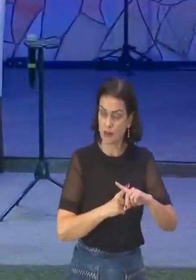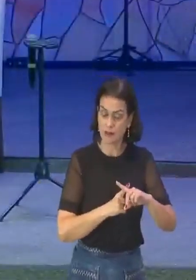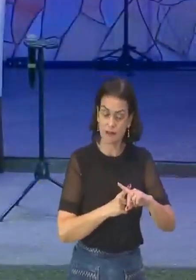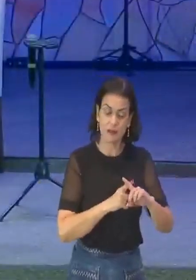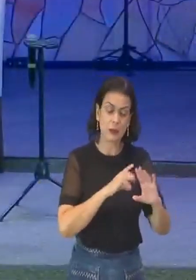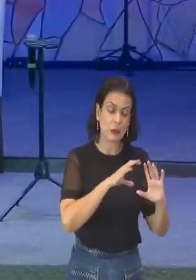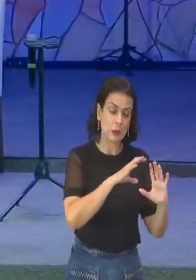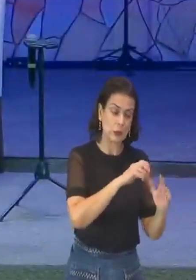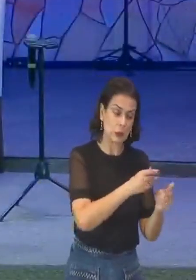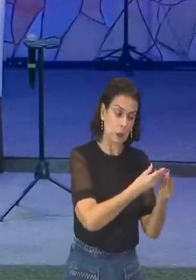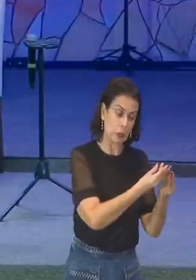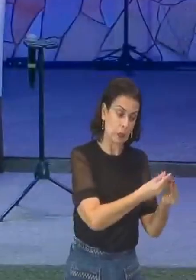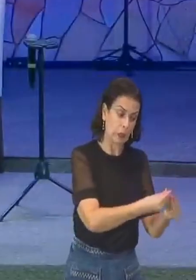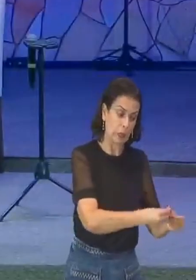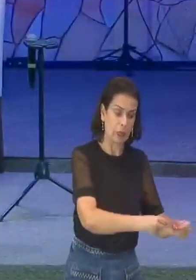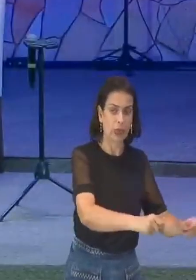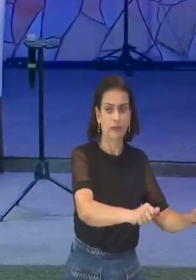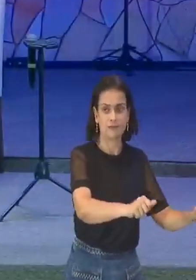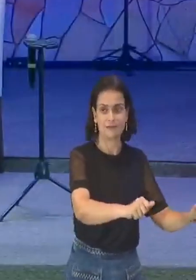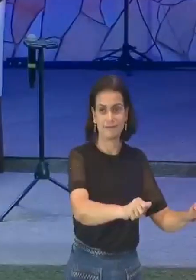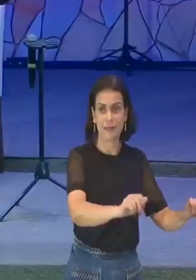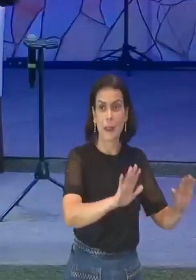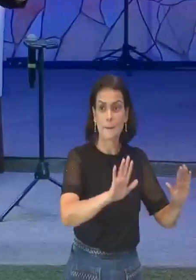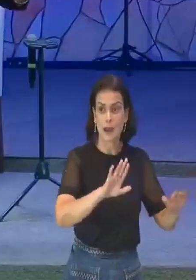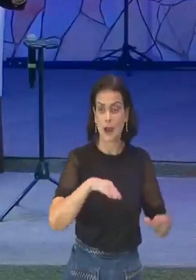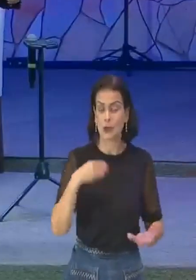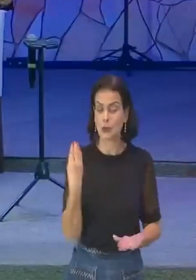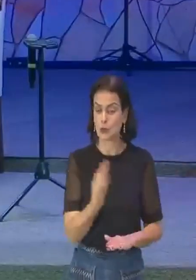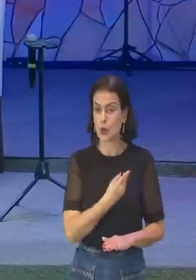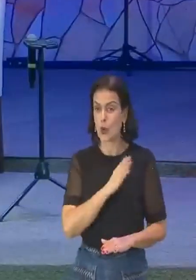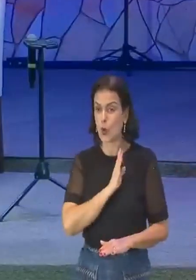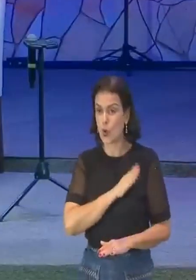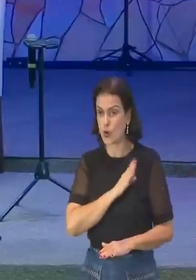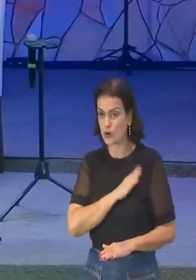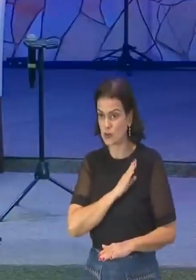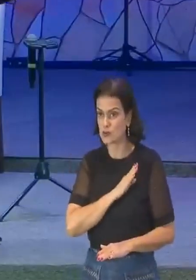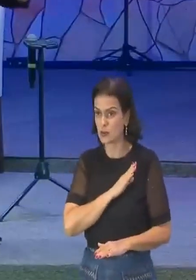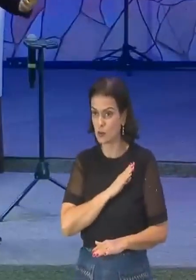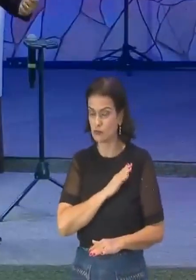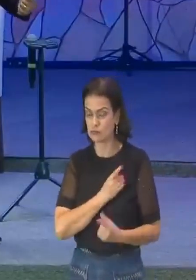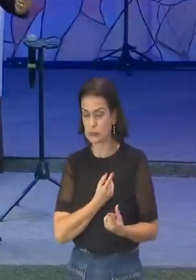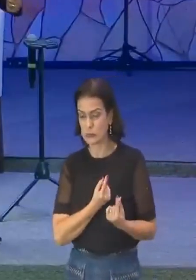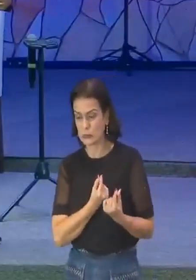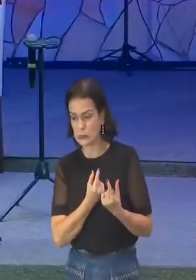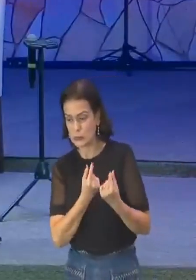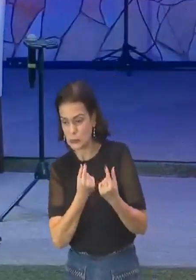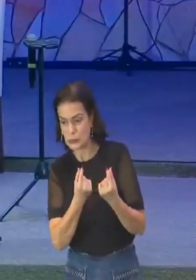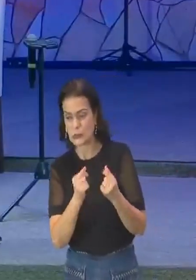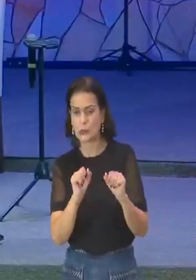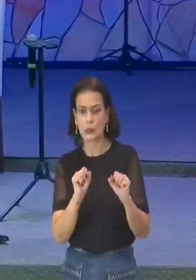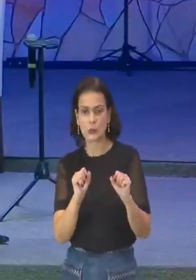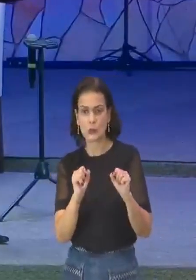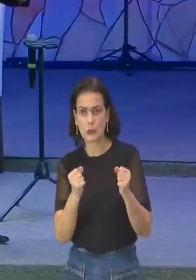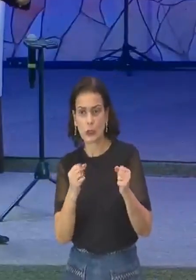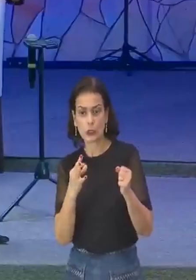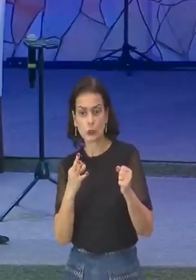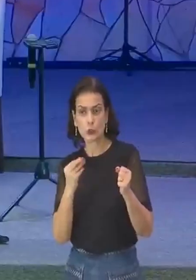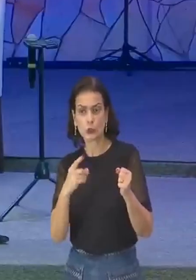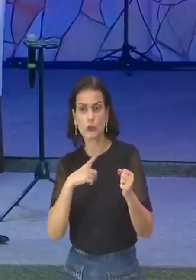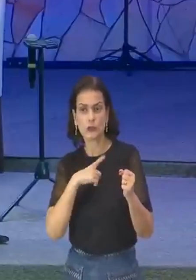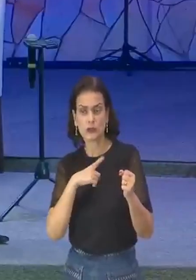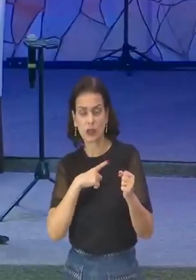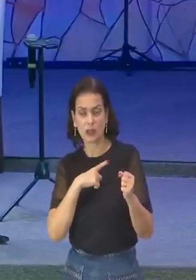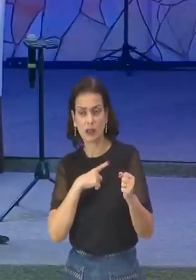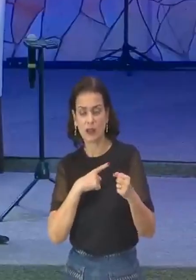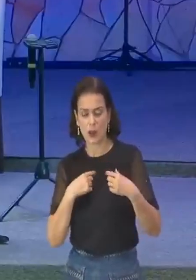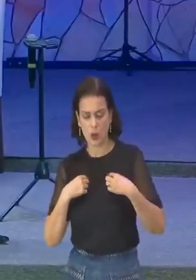consumidas. Mas o nosso coração, o nosso recurso financeiro, tudo que temos, as